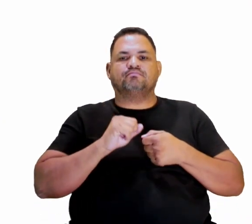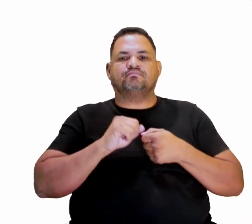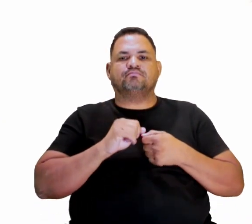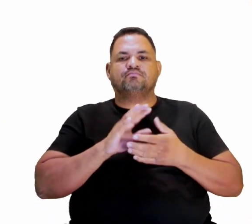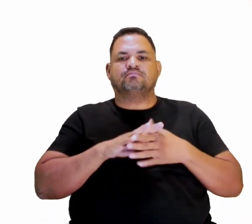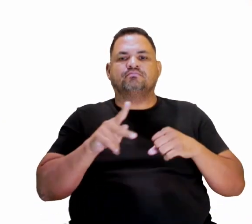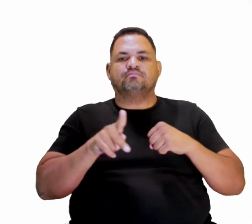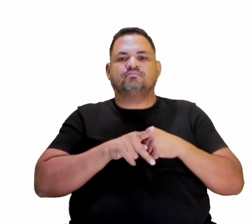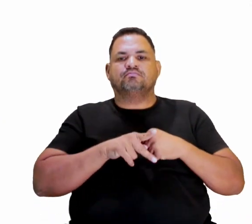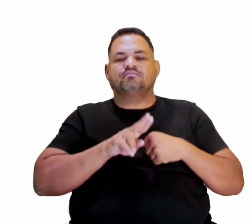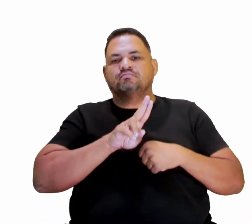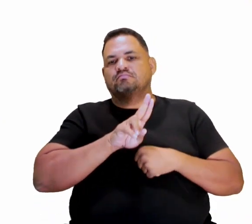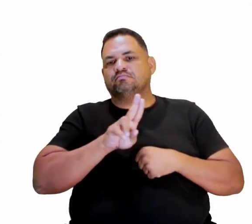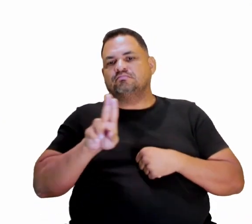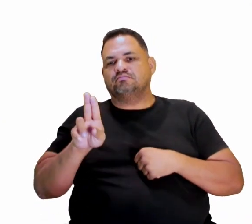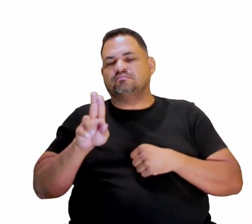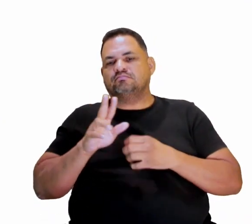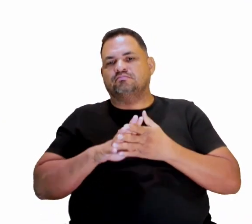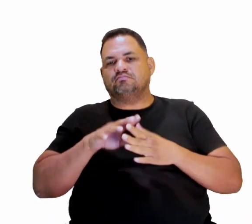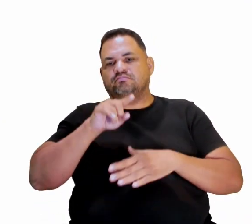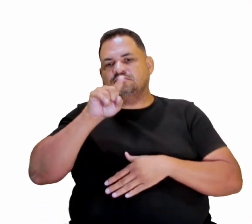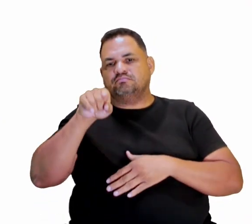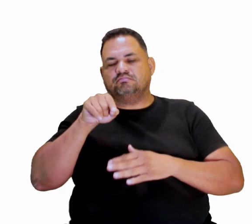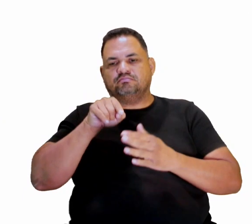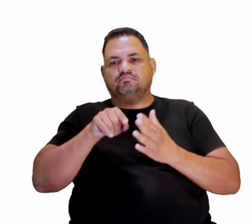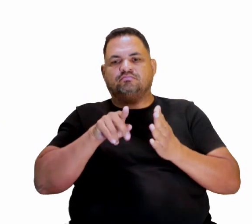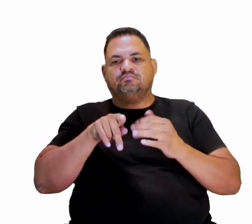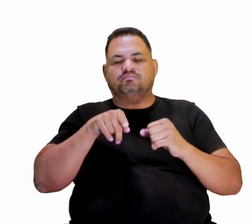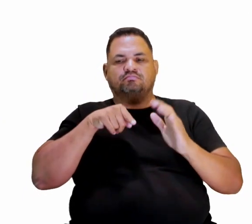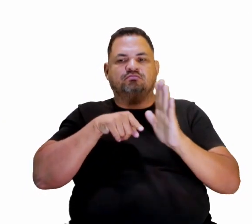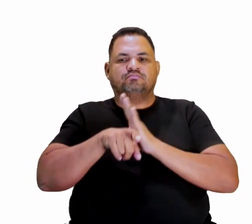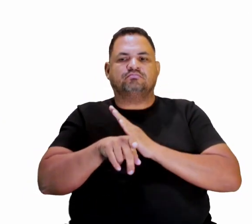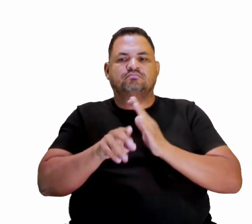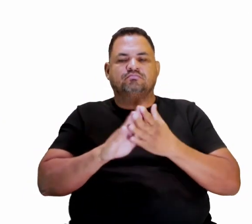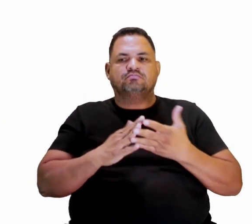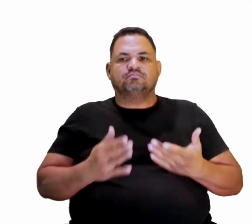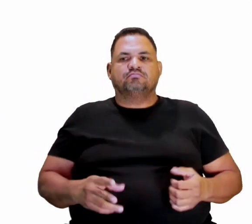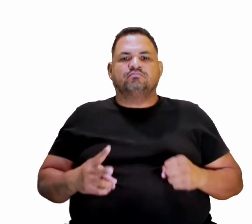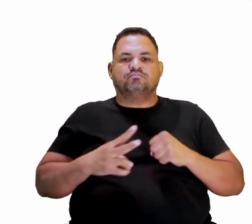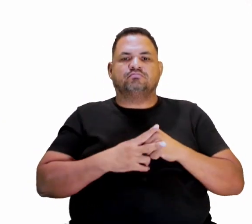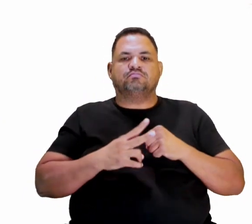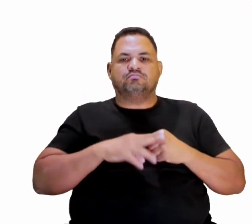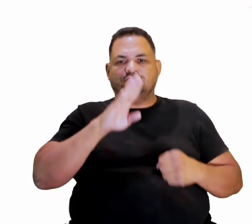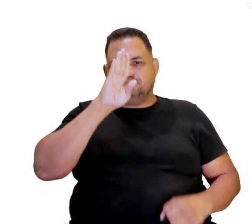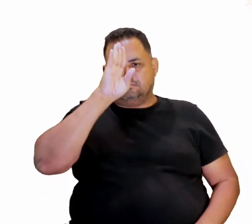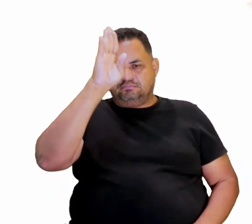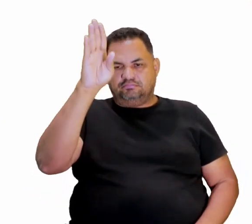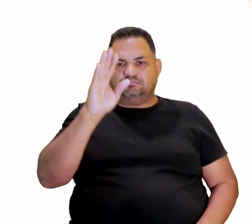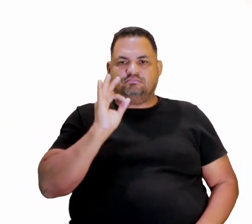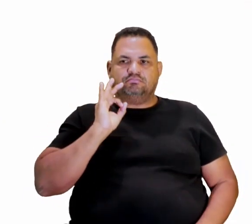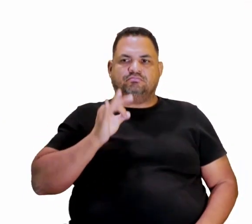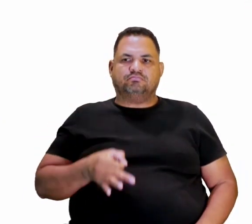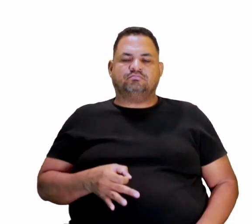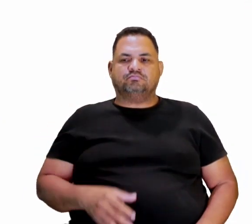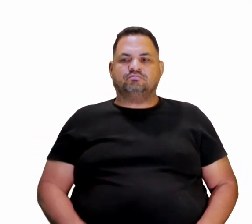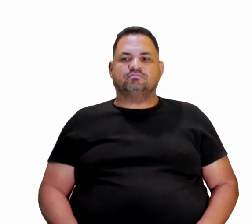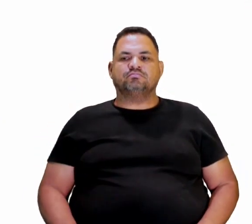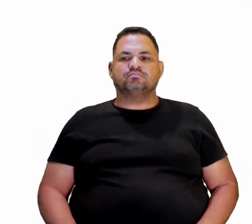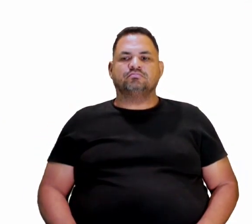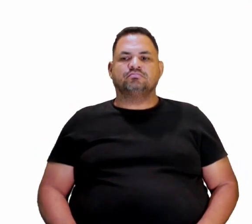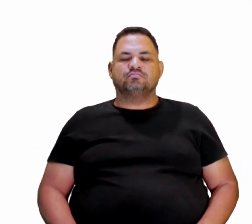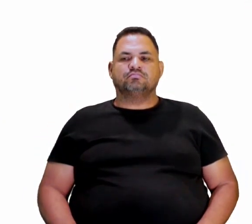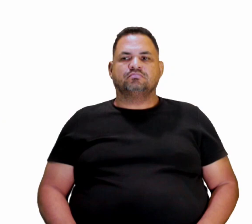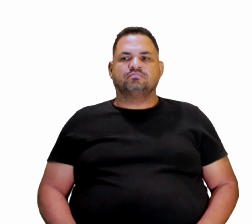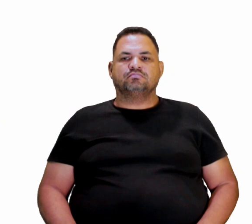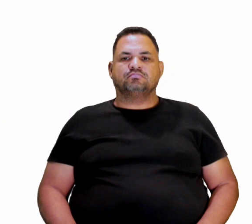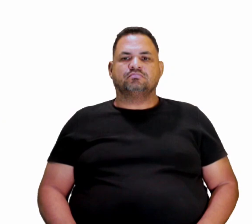Pronome interrogativo, verbo modal should, pronome pessoal e o verbo principal, certo? Que é o do, que eu